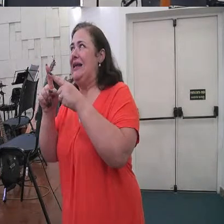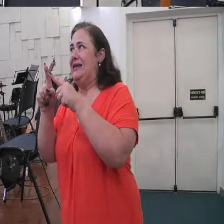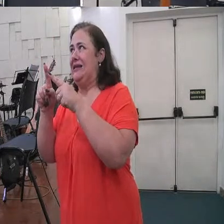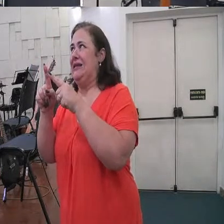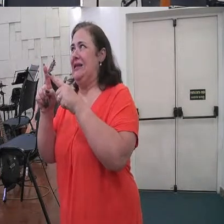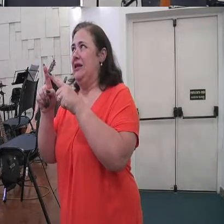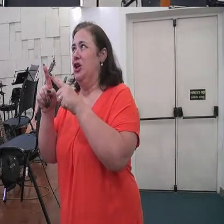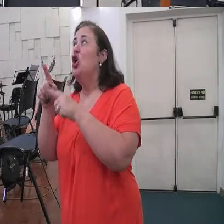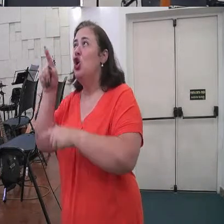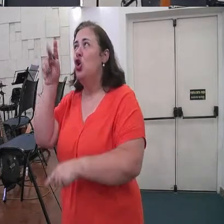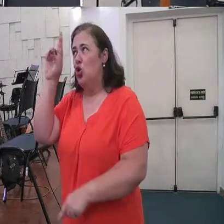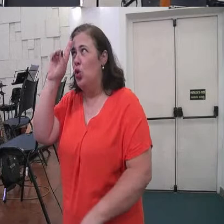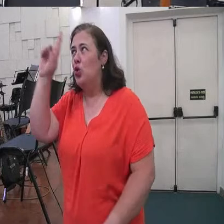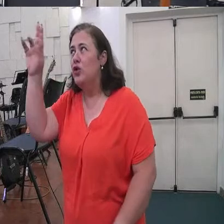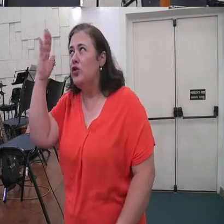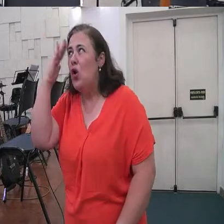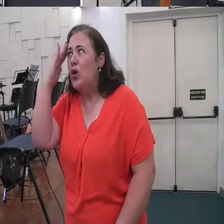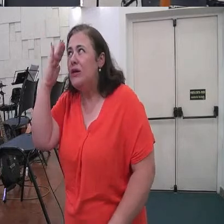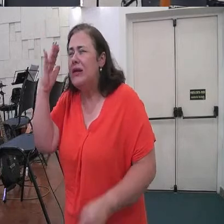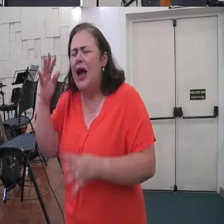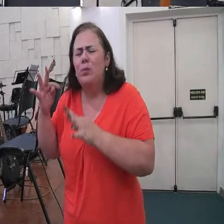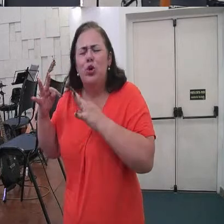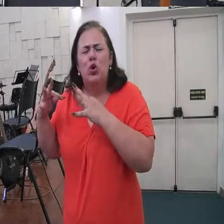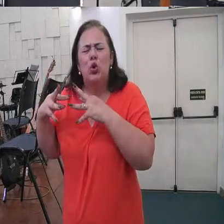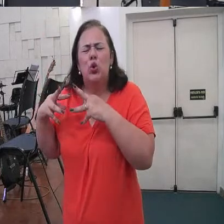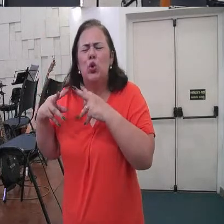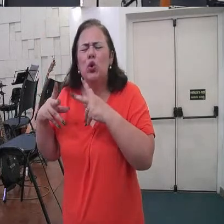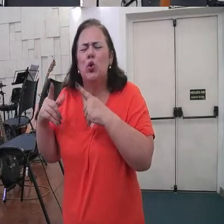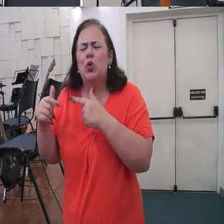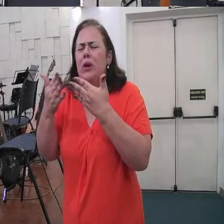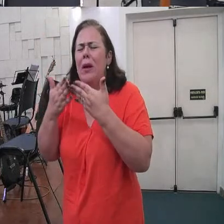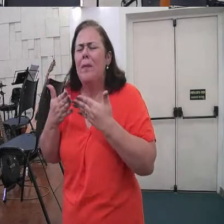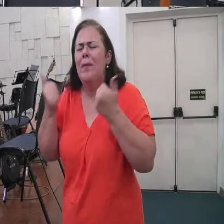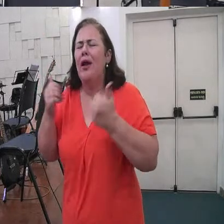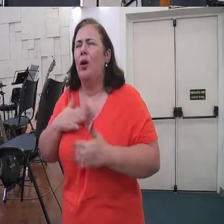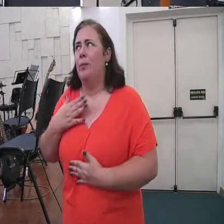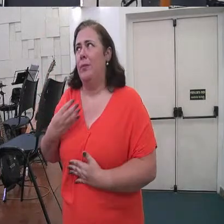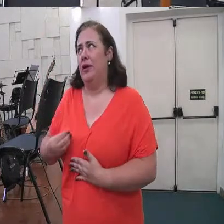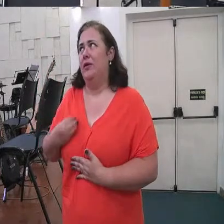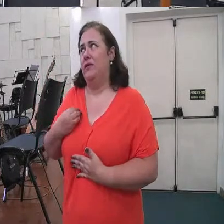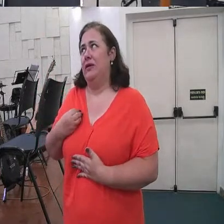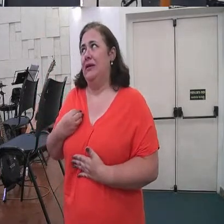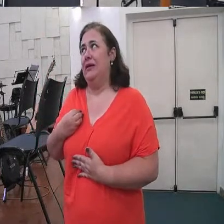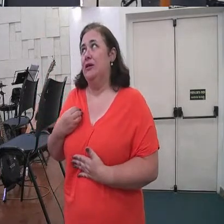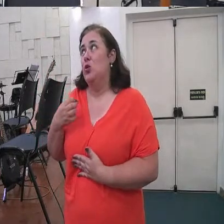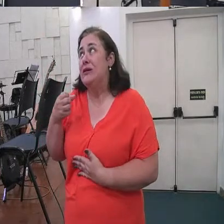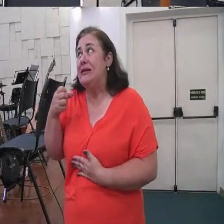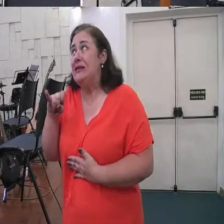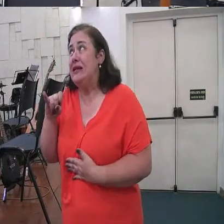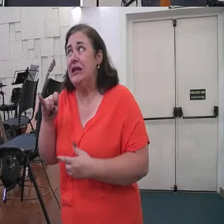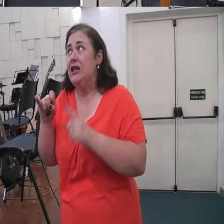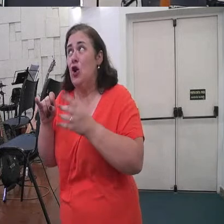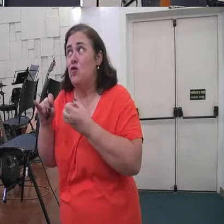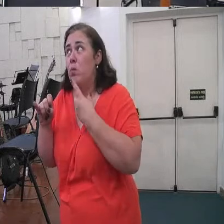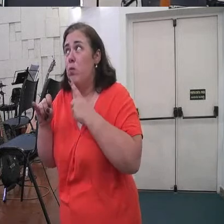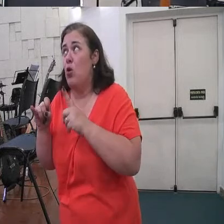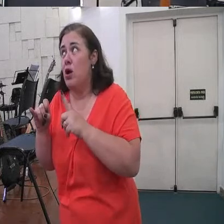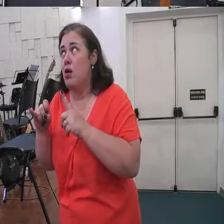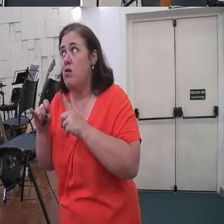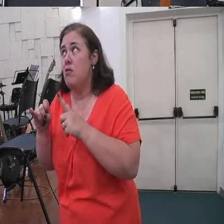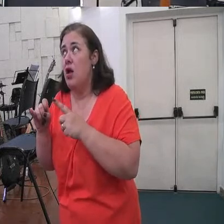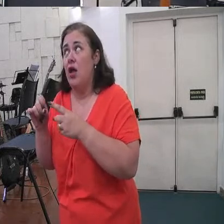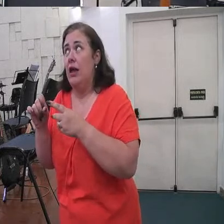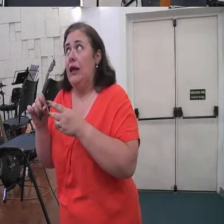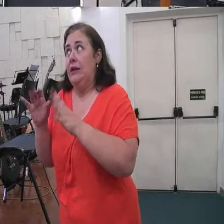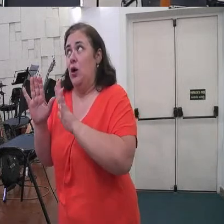quer para mim? Por favor, se não for, não permita que aconteça. Porque a tua vontade é boa,